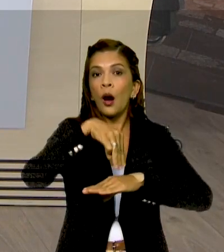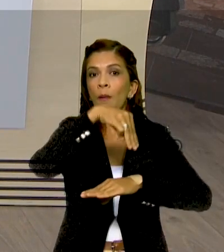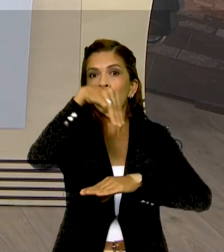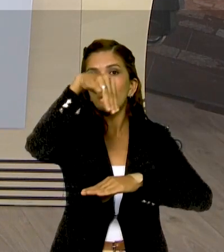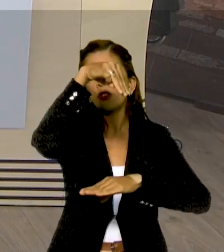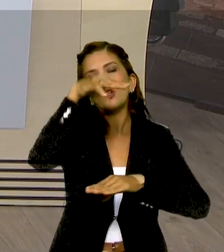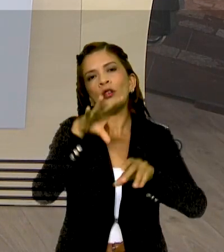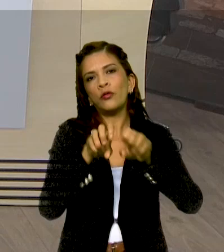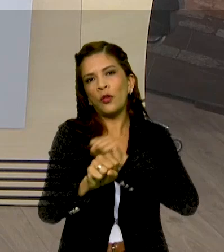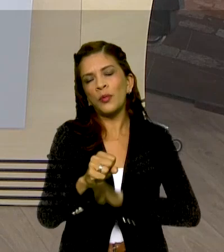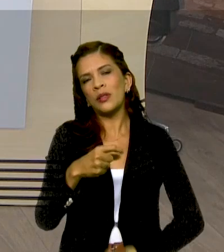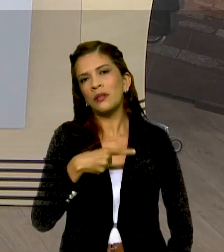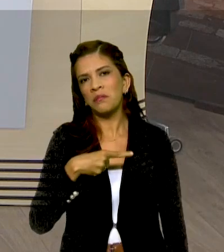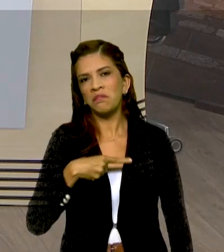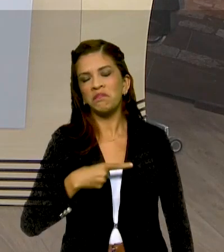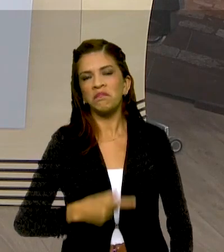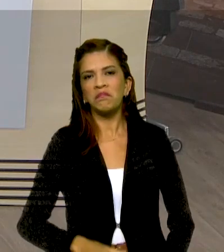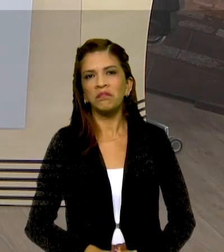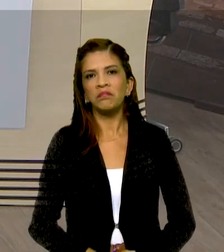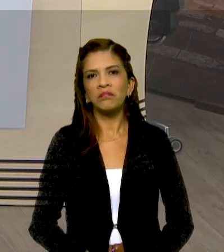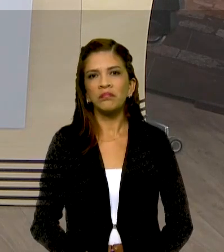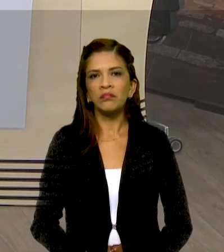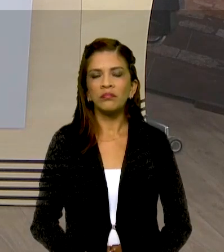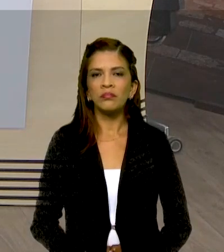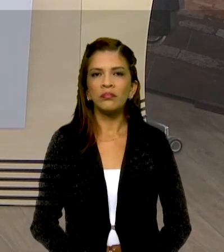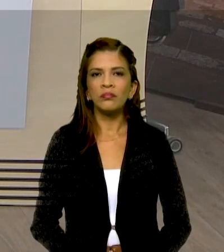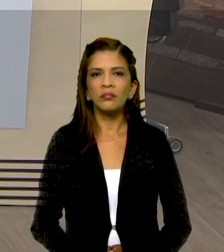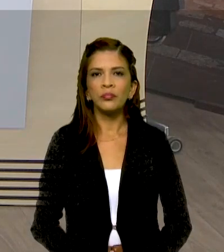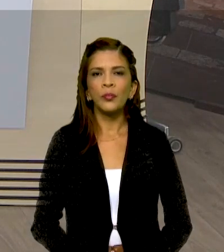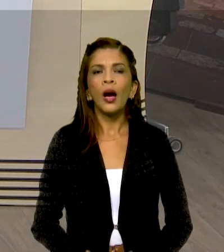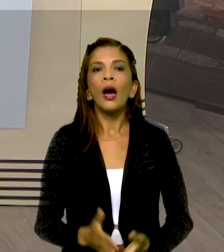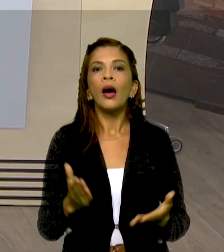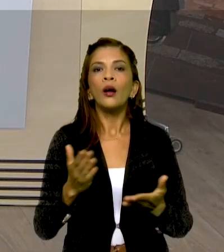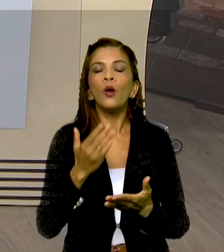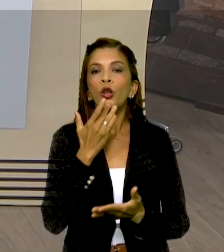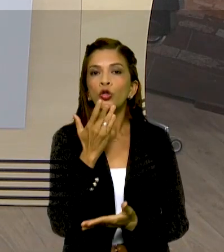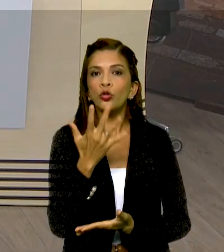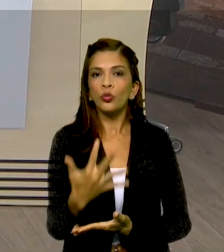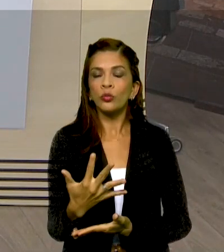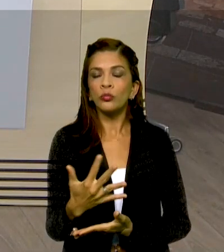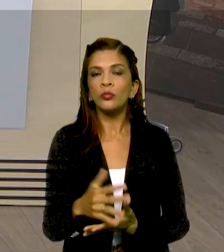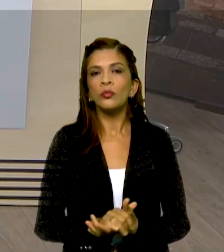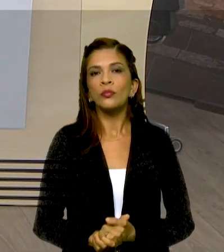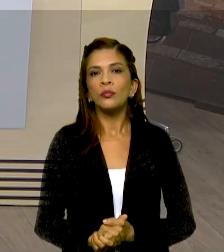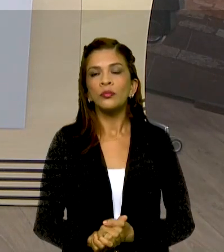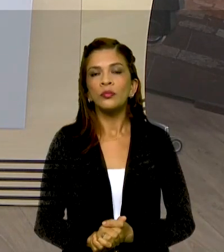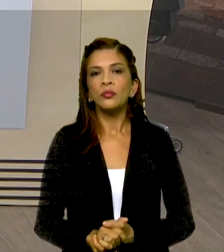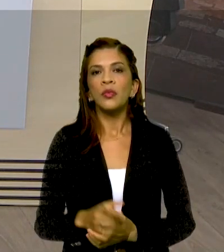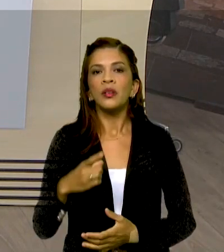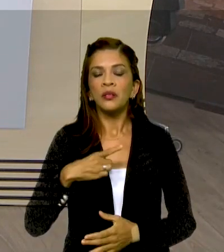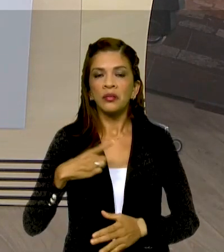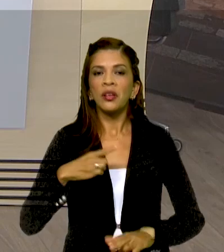também. Falando nisso, João, hoje em dia já temos avanços consideráveis a ponto